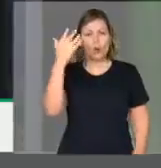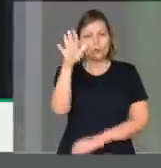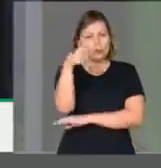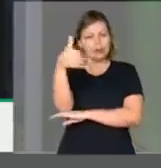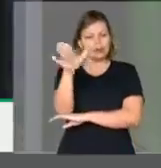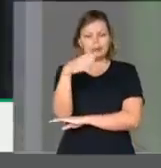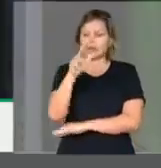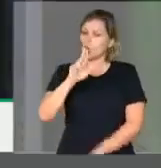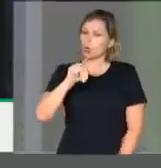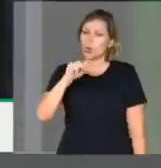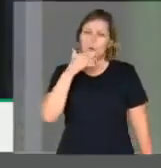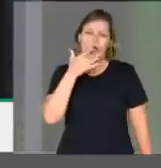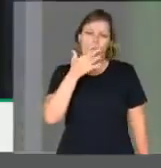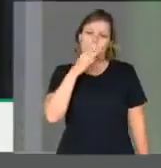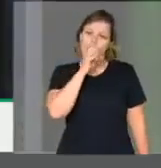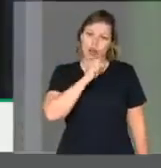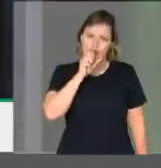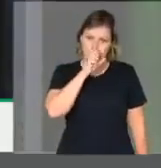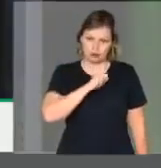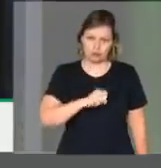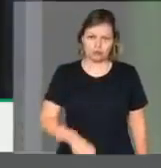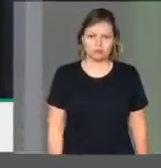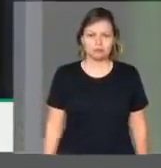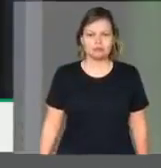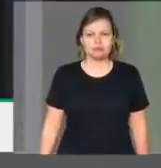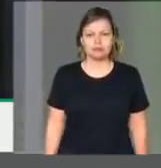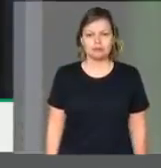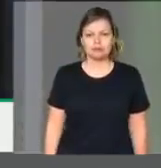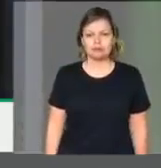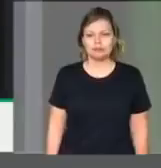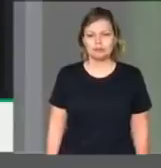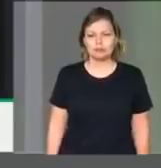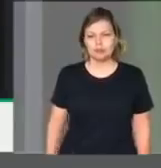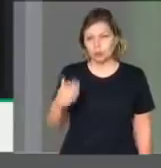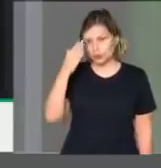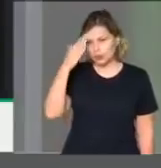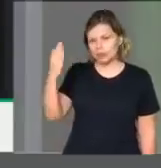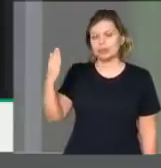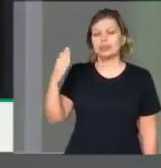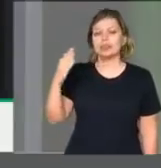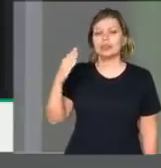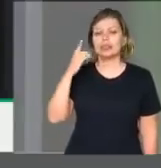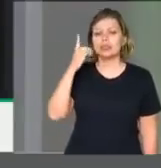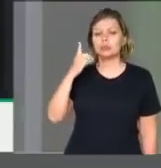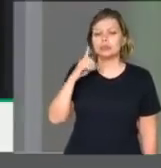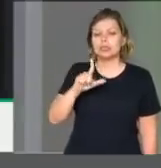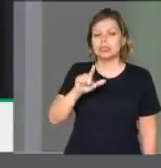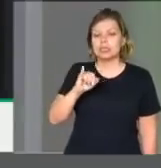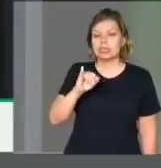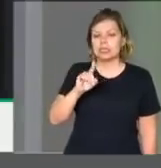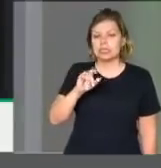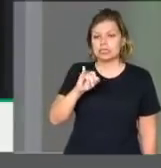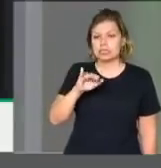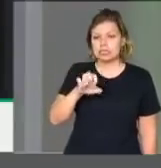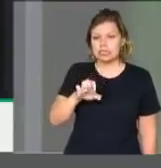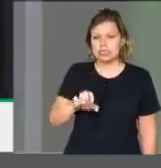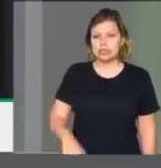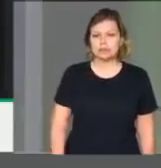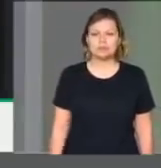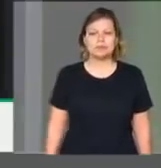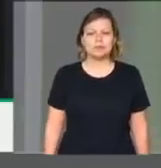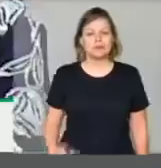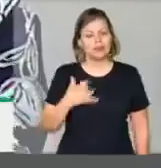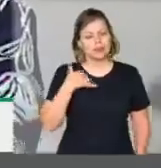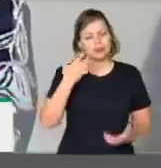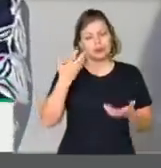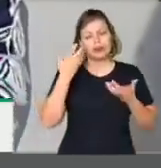deputada Érica. Deputada Lídice. Rapidamente, deputado Glauber, para saudar o brilhantismo de Vossa Excelência, que conheço de